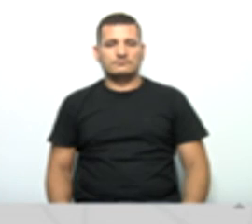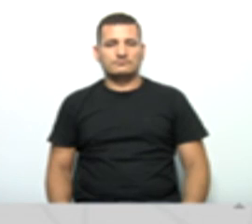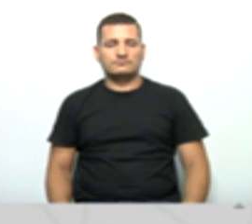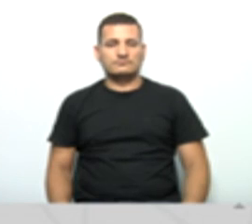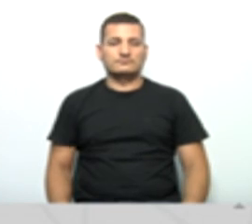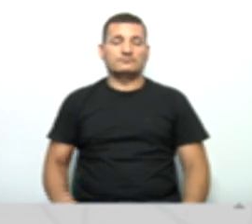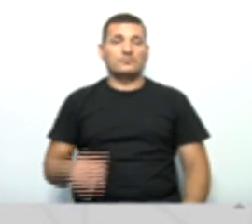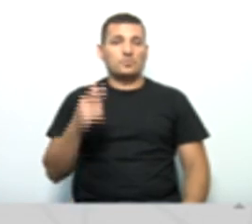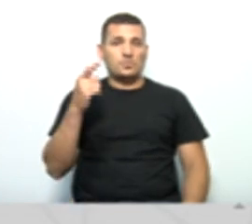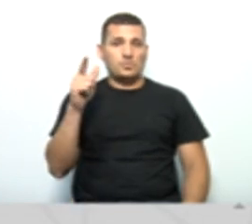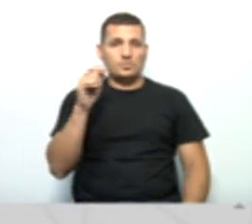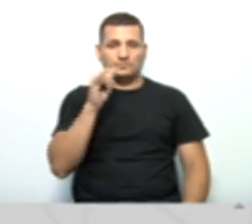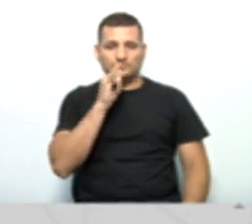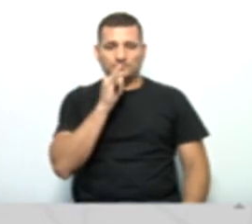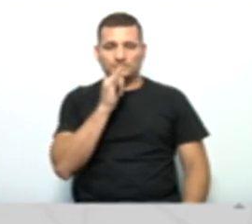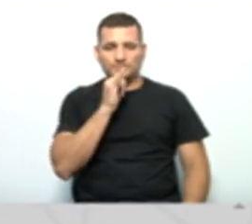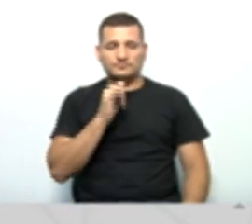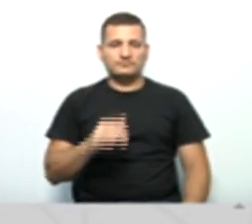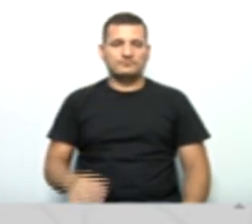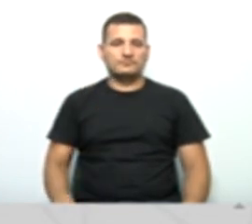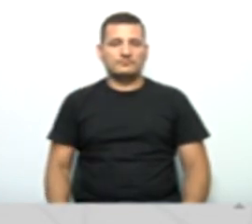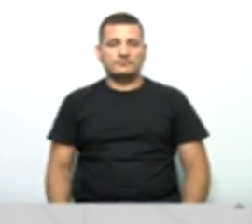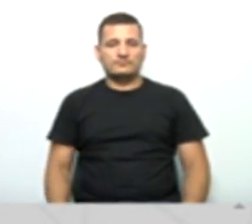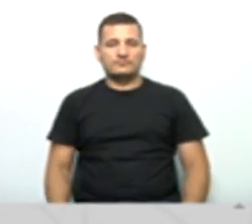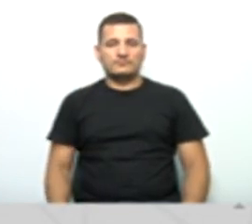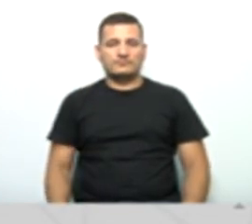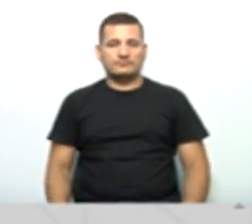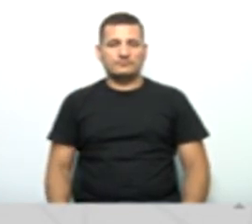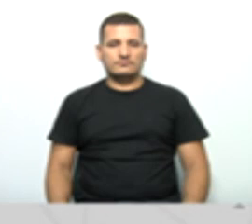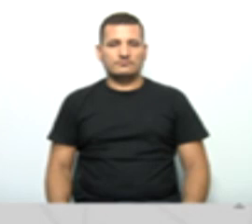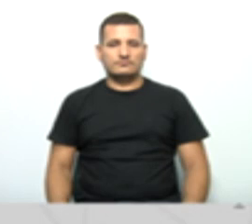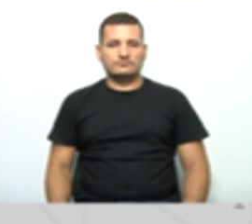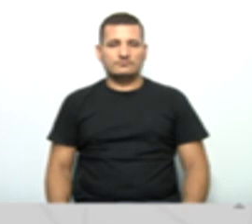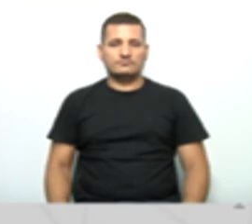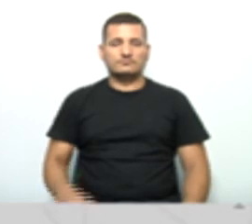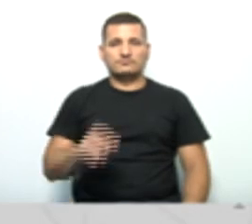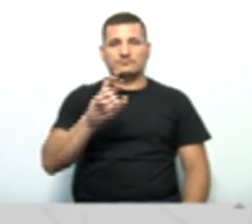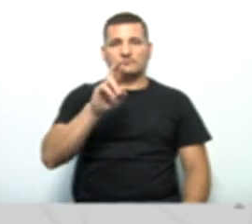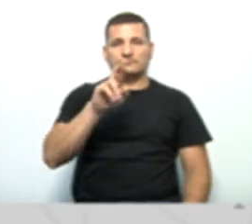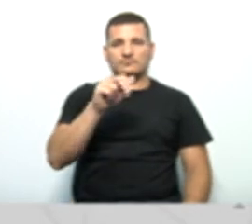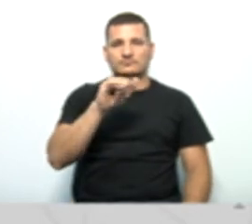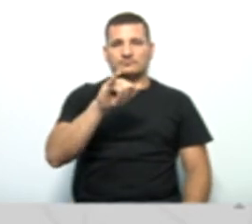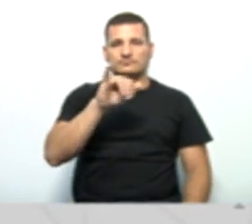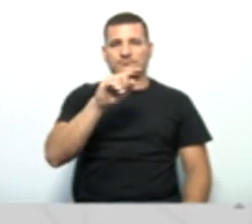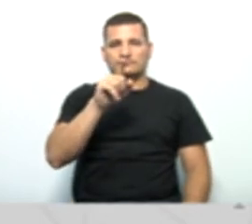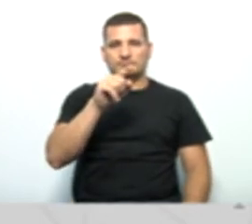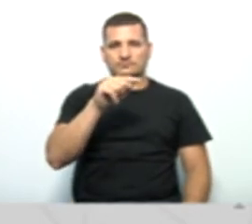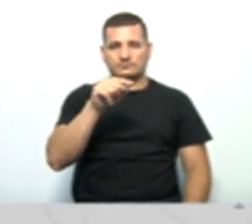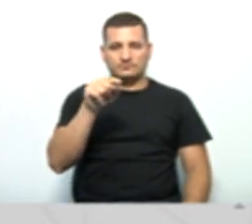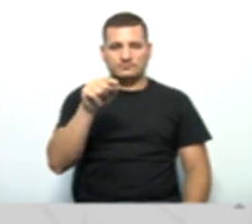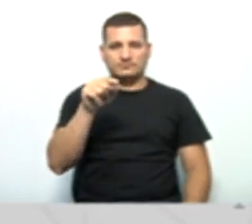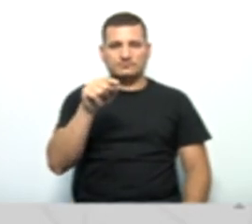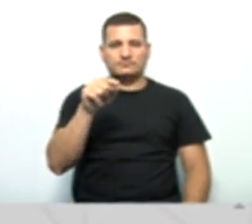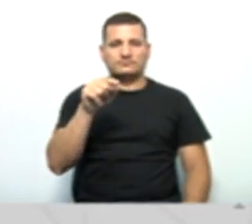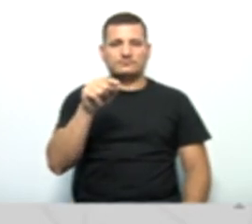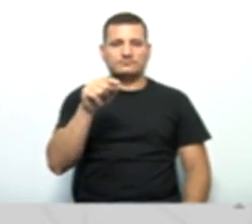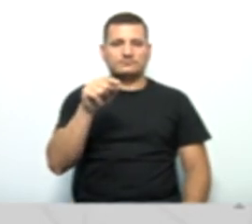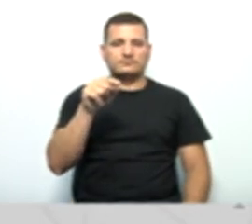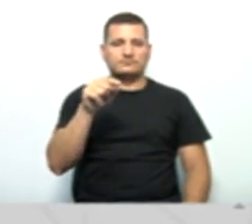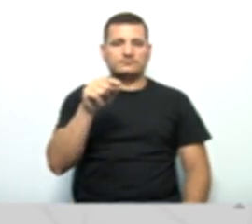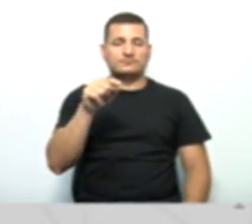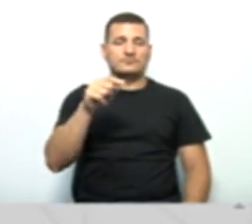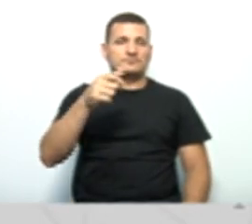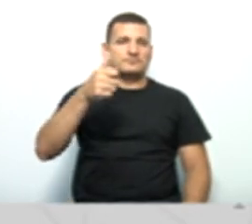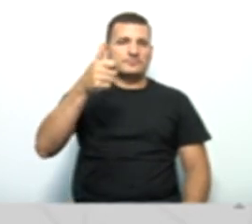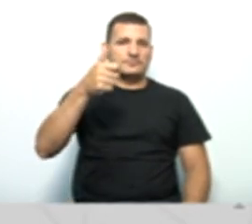trouxe outro exemplo aqui de árvore. Por exemplo, a raiz aqui, ó. A raiz é o elemento pertencente a um nível